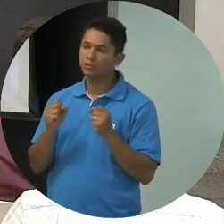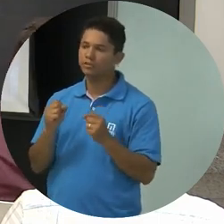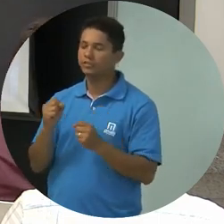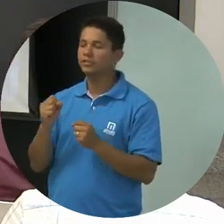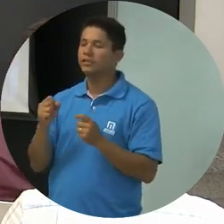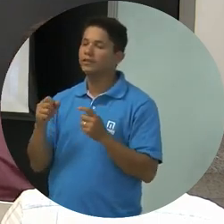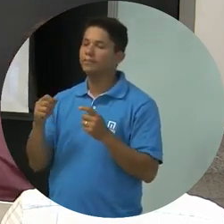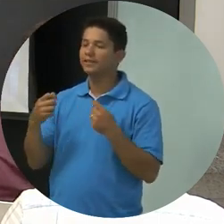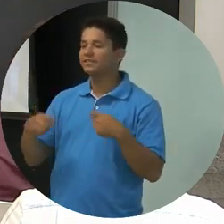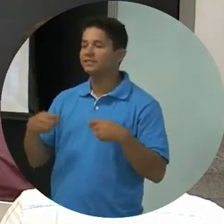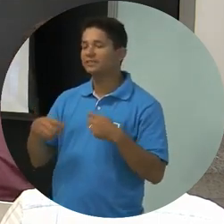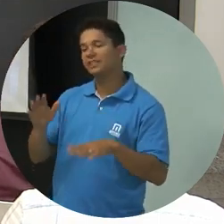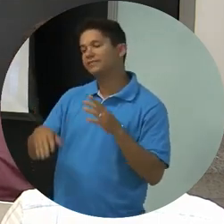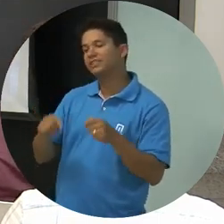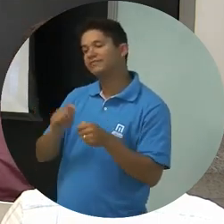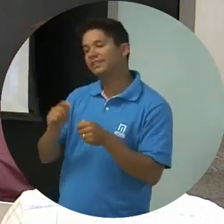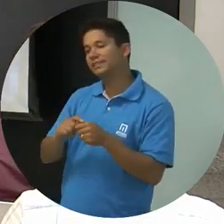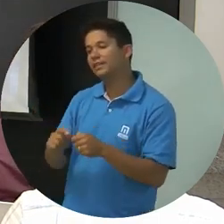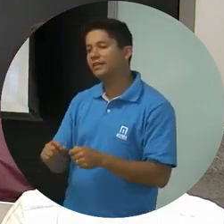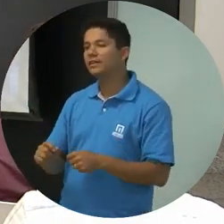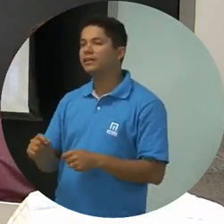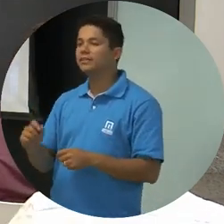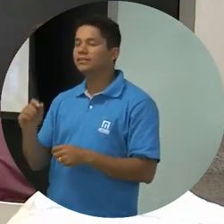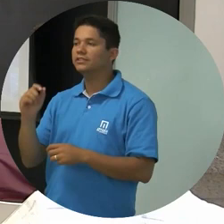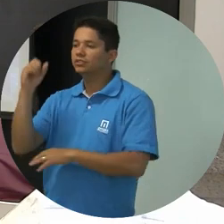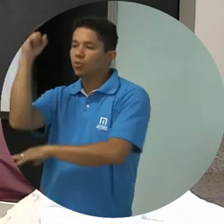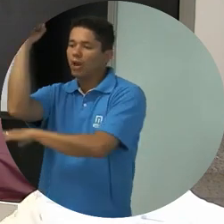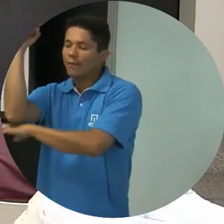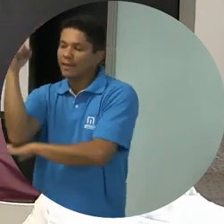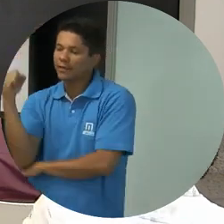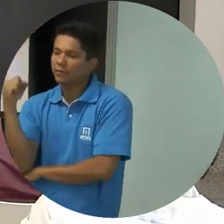escoramentos, vai ter que trabalhar num horário,